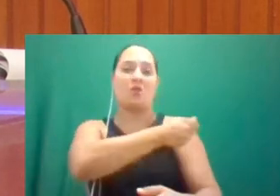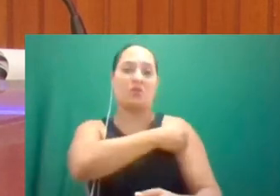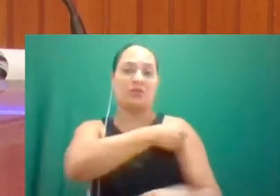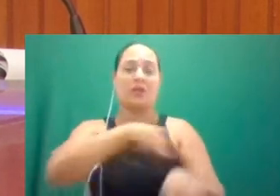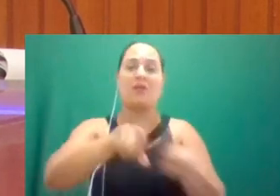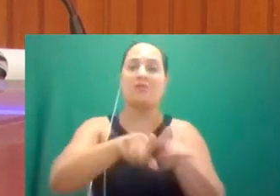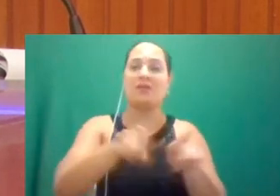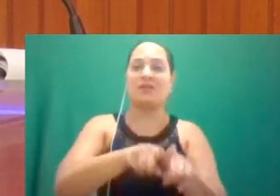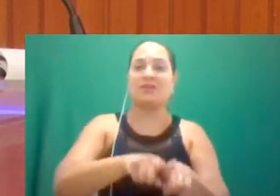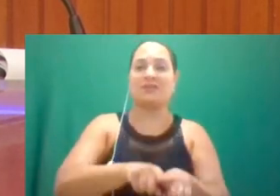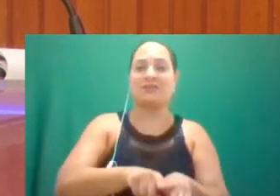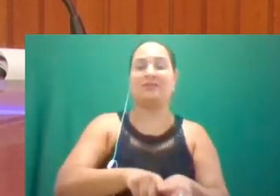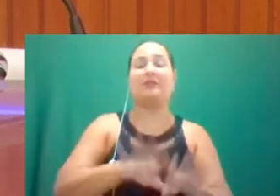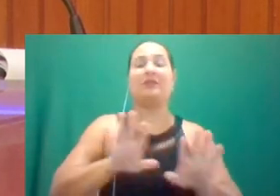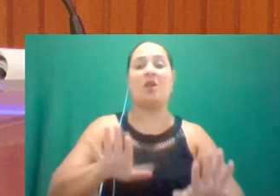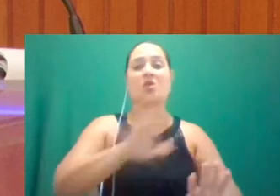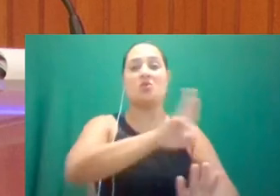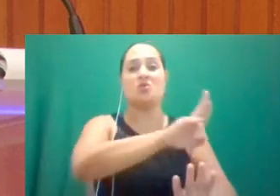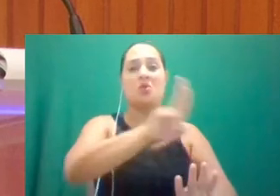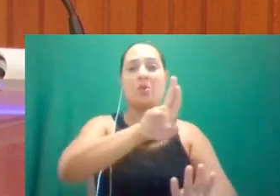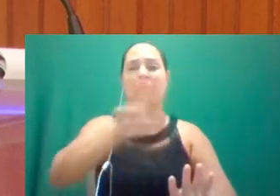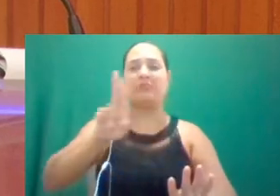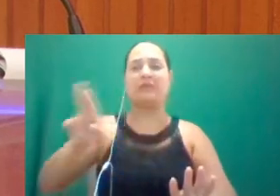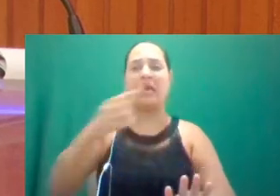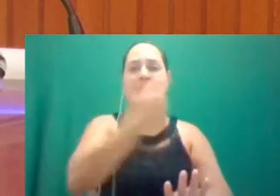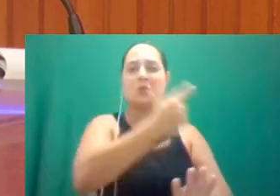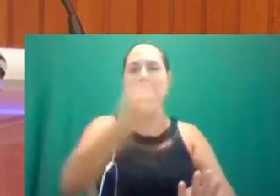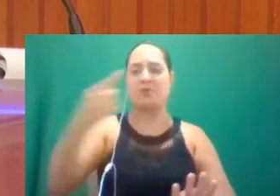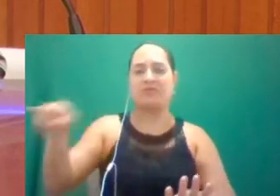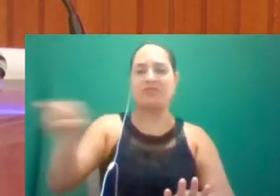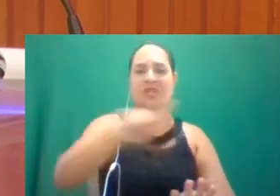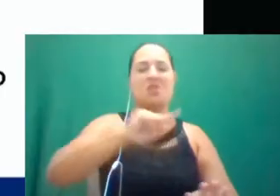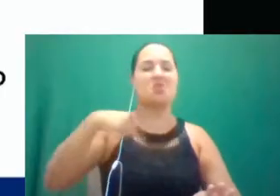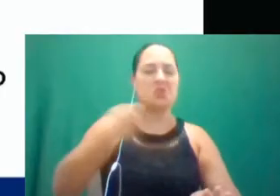Inicia-se pelos cursos e ordem alfabética.